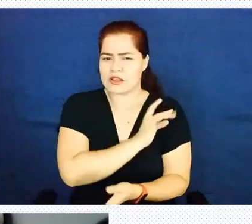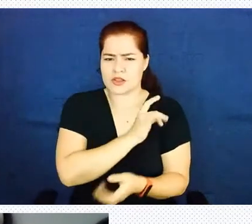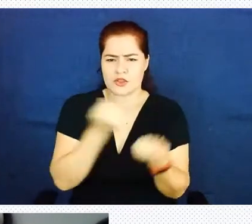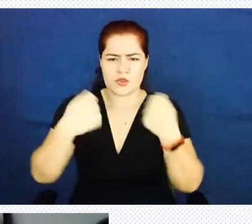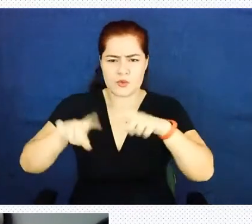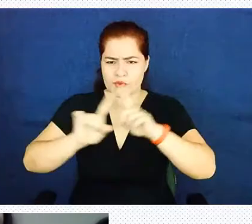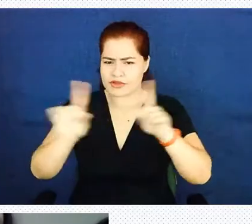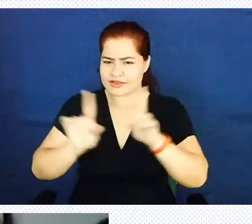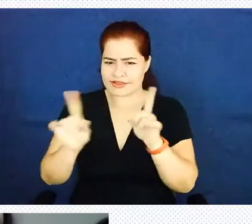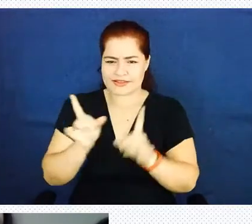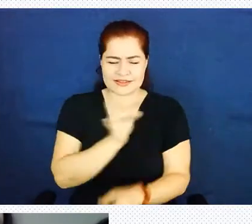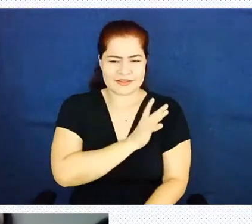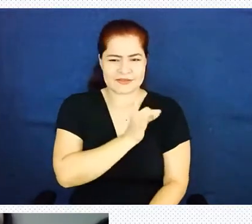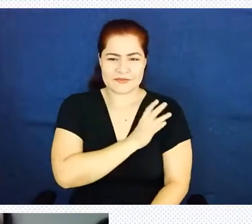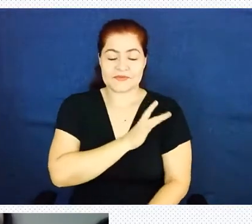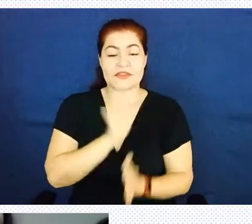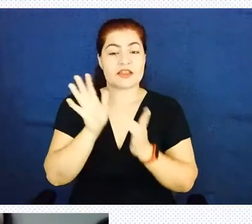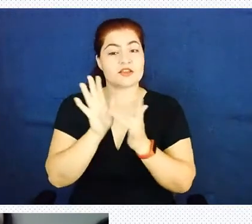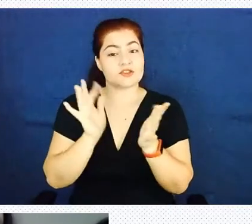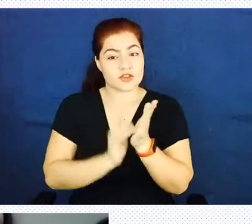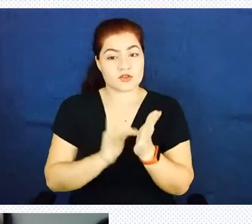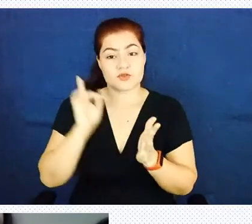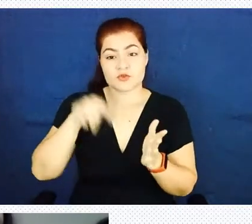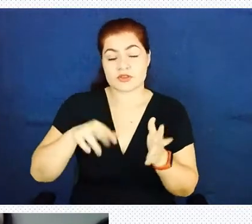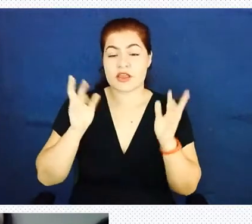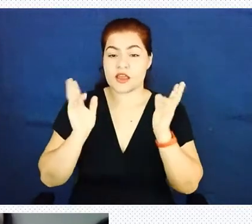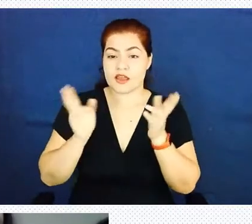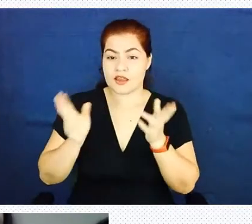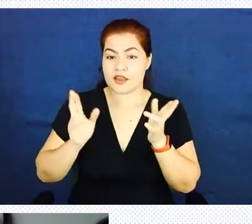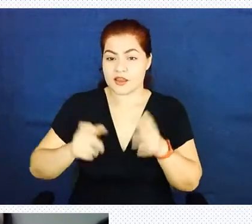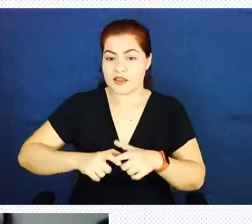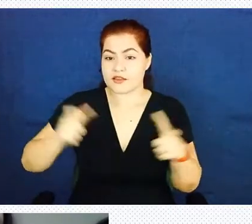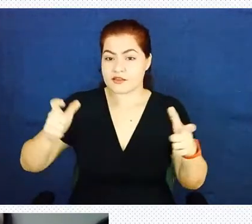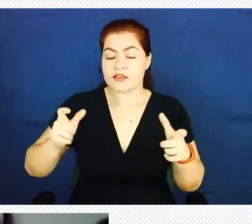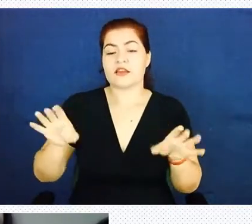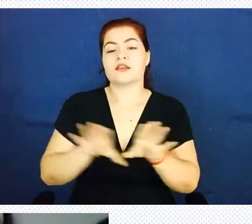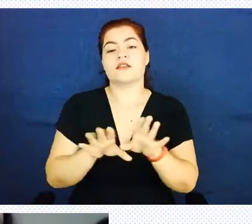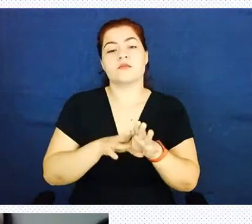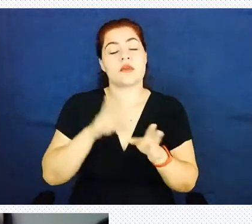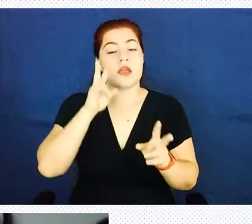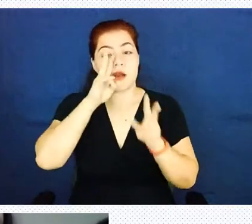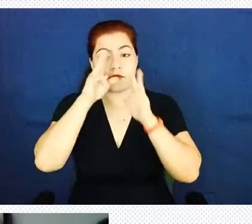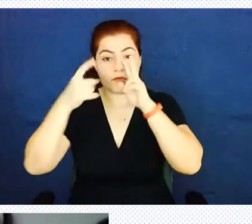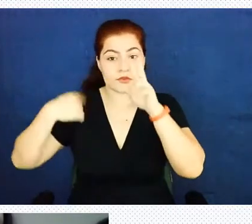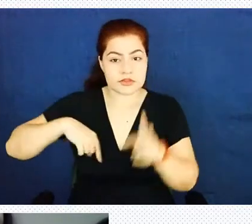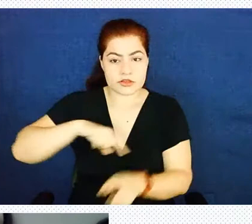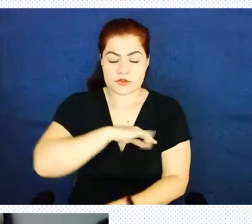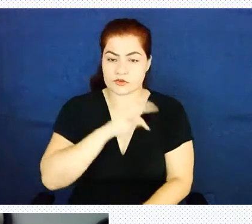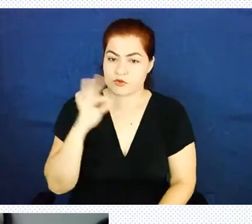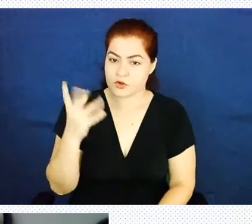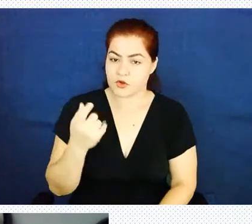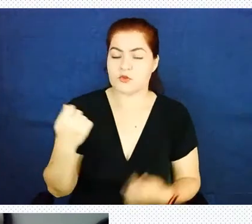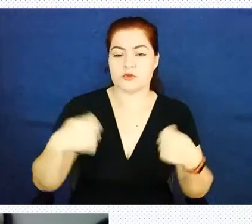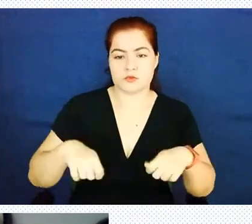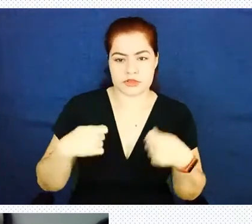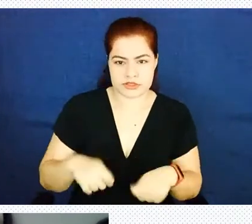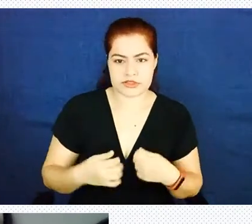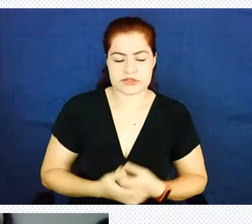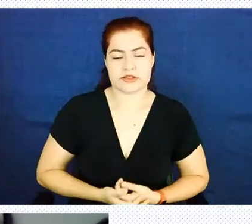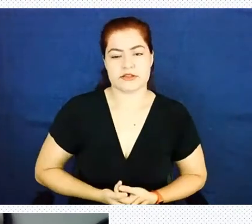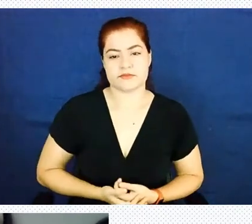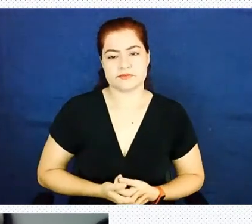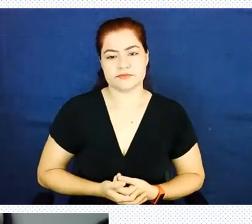não. Jesus é a grande esperança e a grande força de que nós precisamos todos.